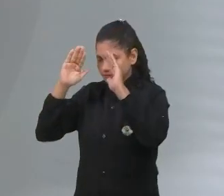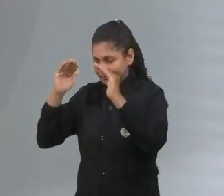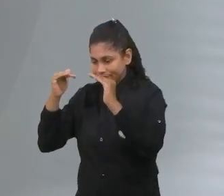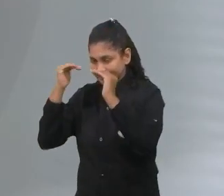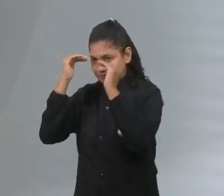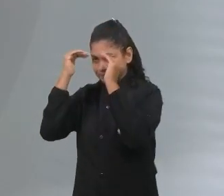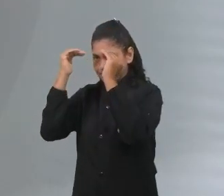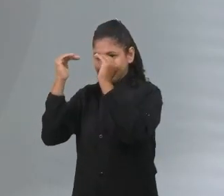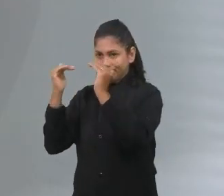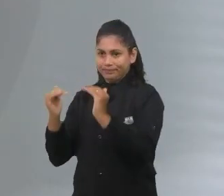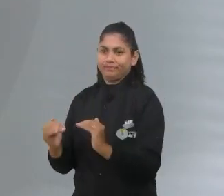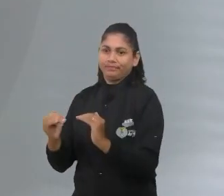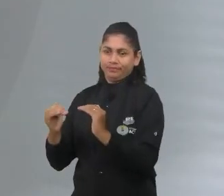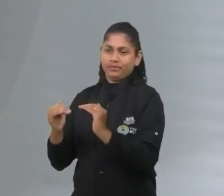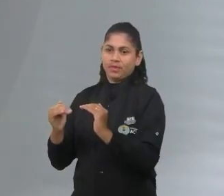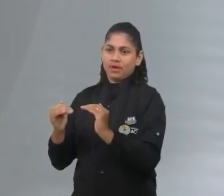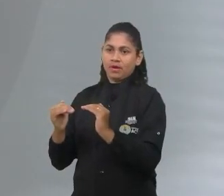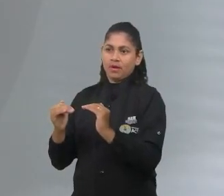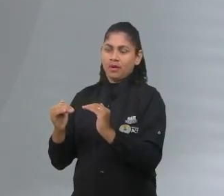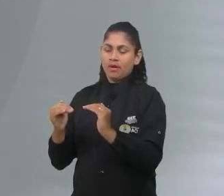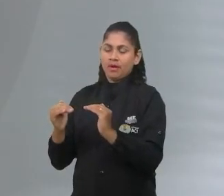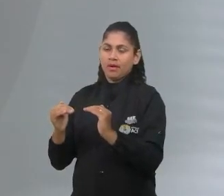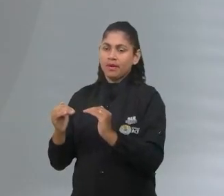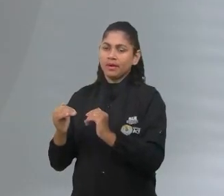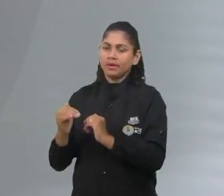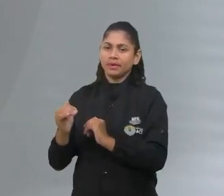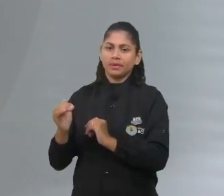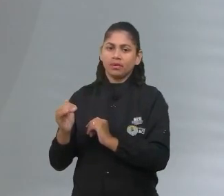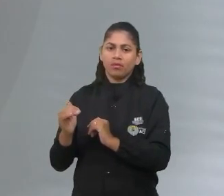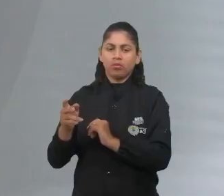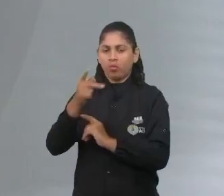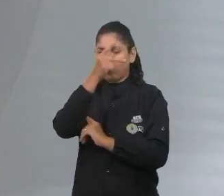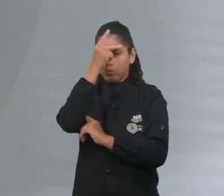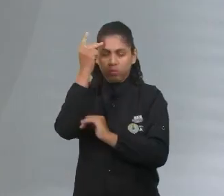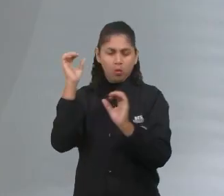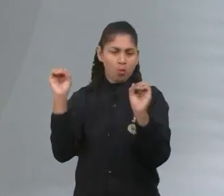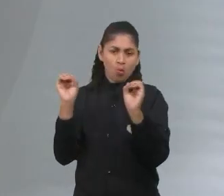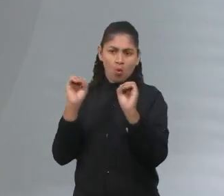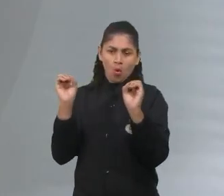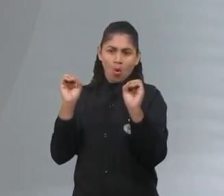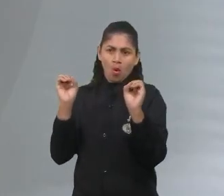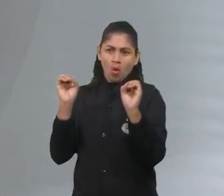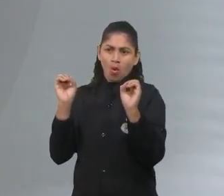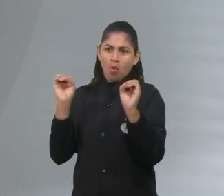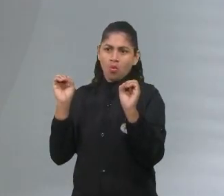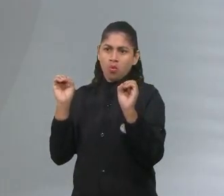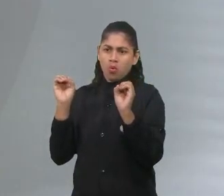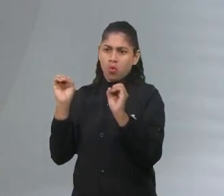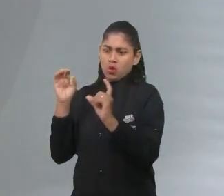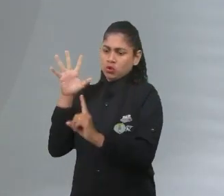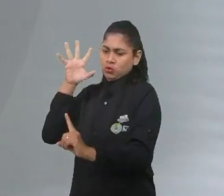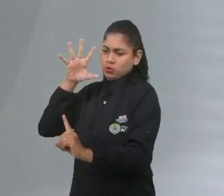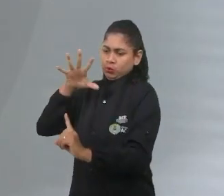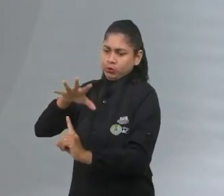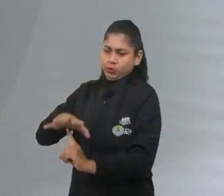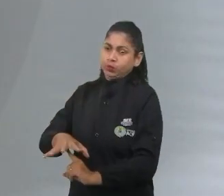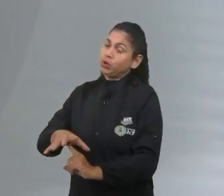humilhado, para que todos estejam incluídos. Esse é o pensamento da razão